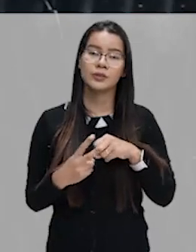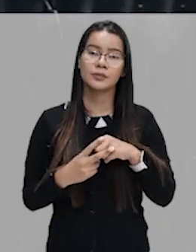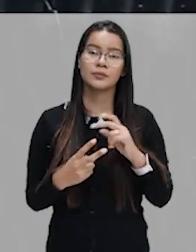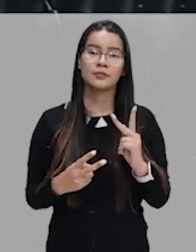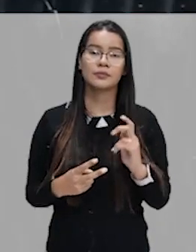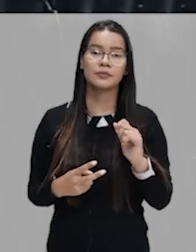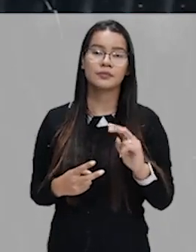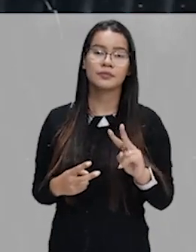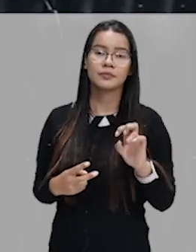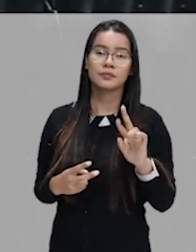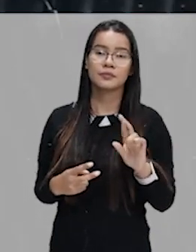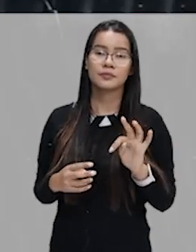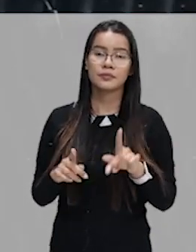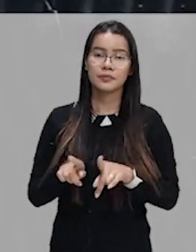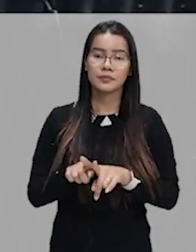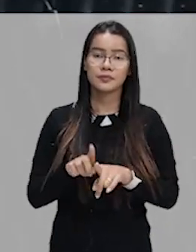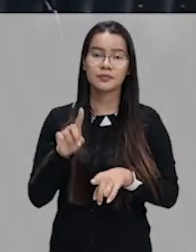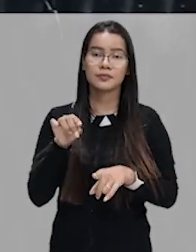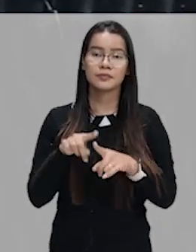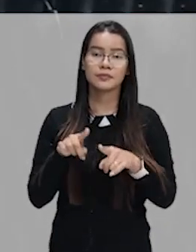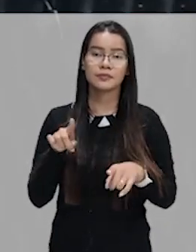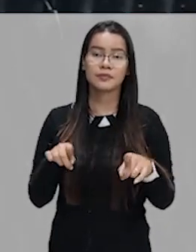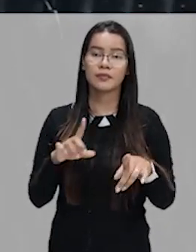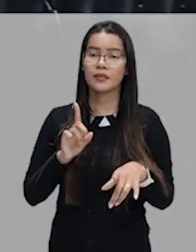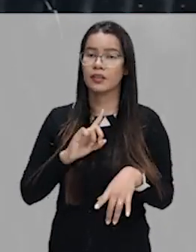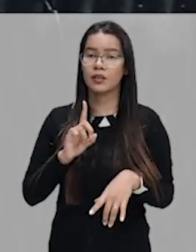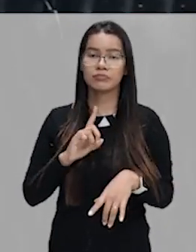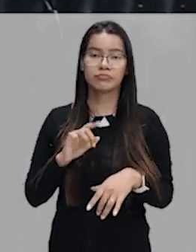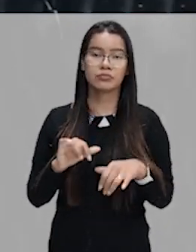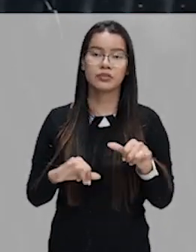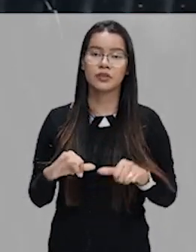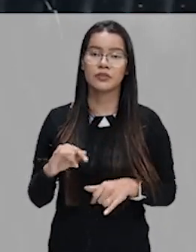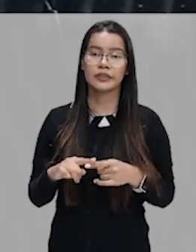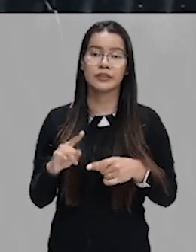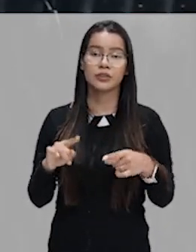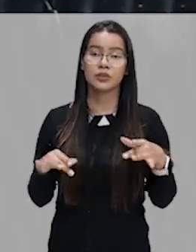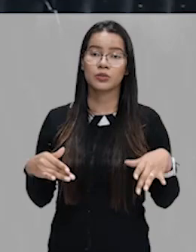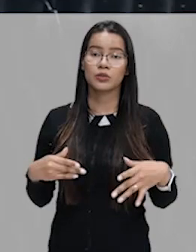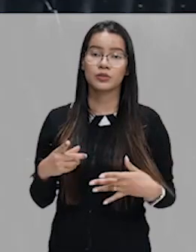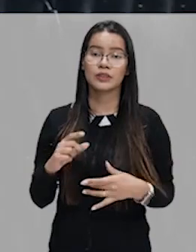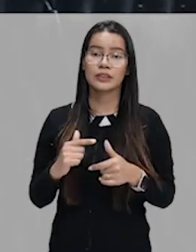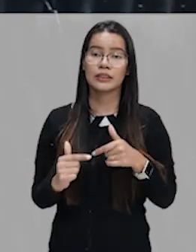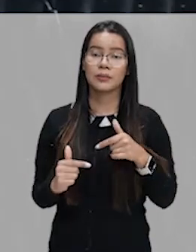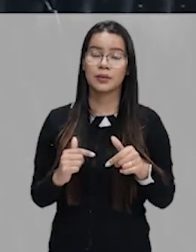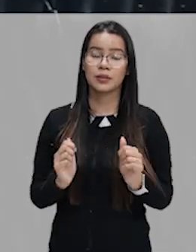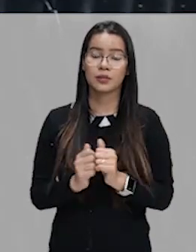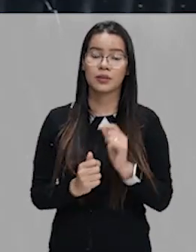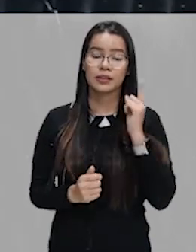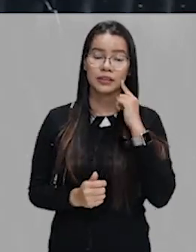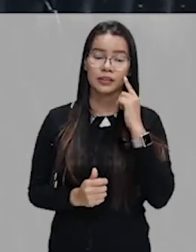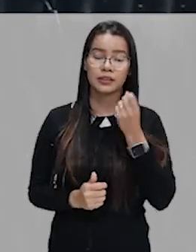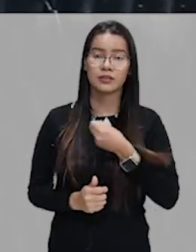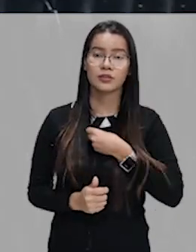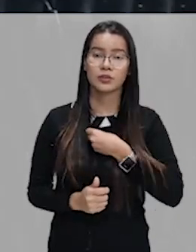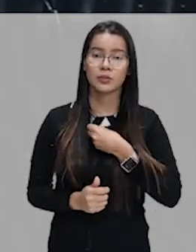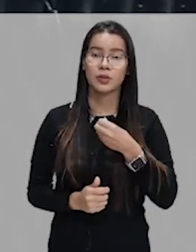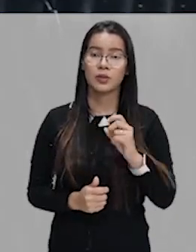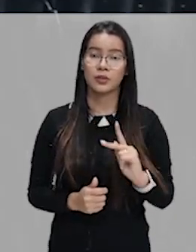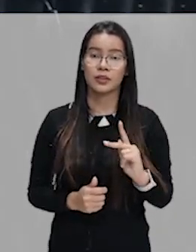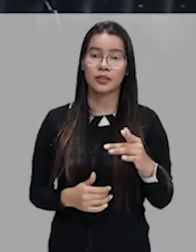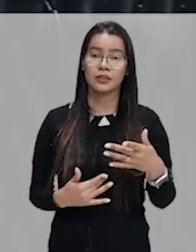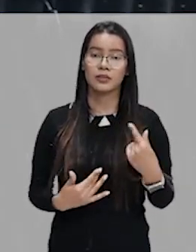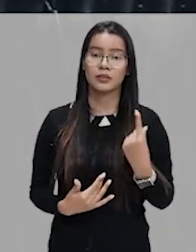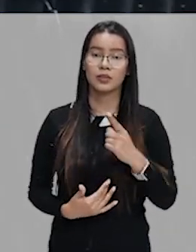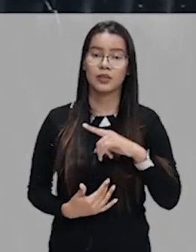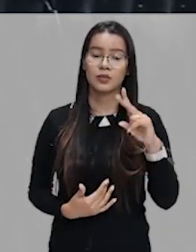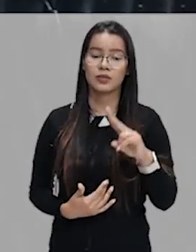verbo também irregular, então no português ele não sofre flexão quando você trabalha com essa ideia de número, tá? Então nós usamos